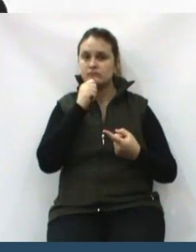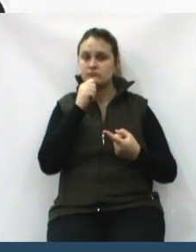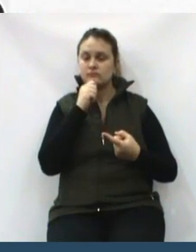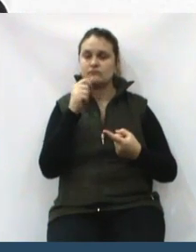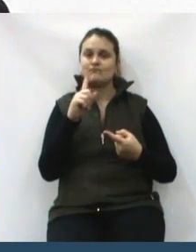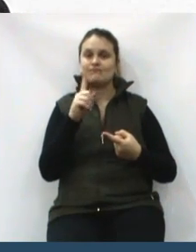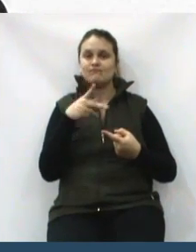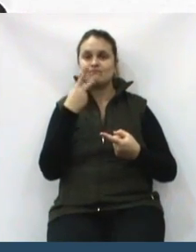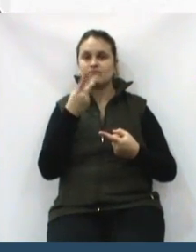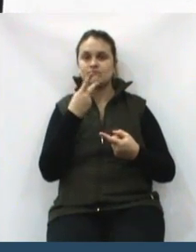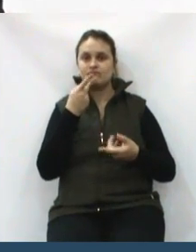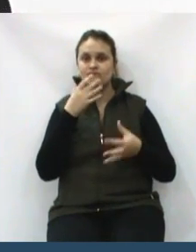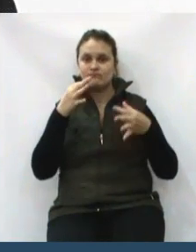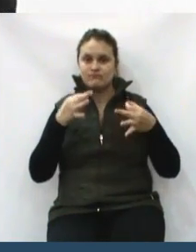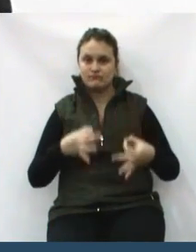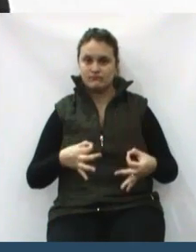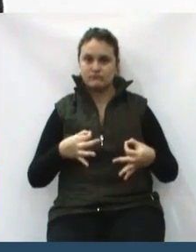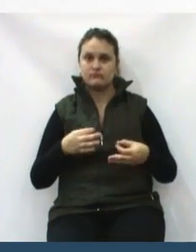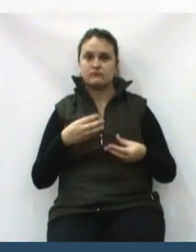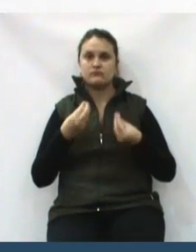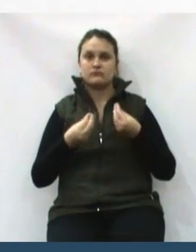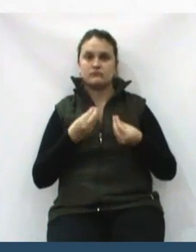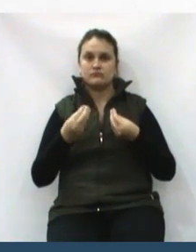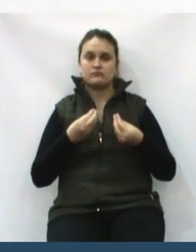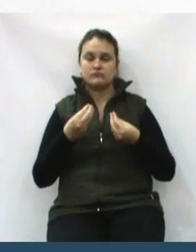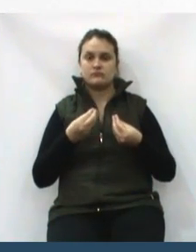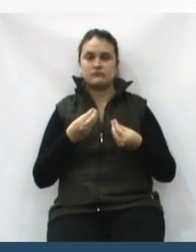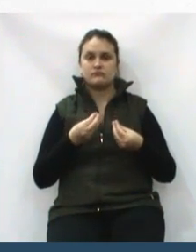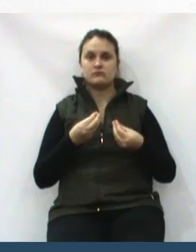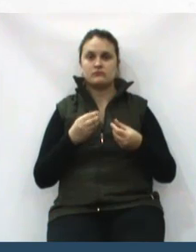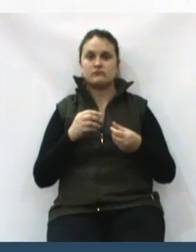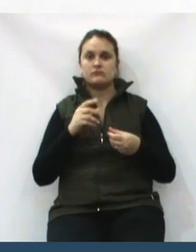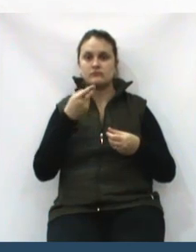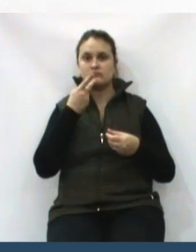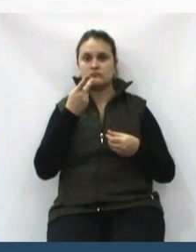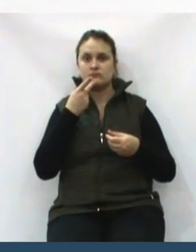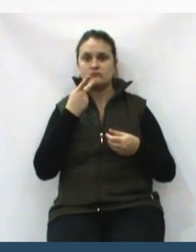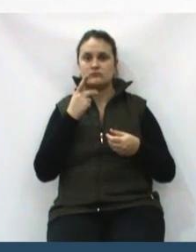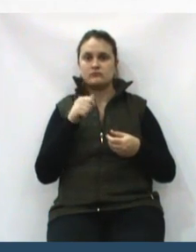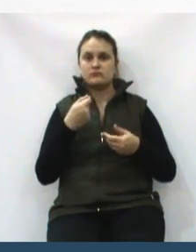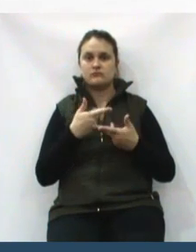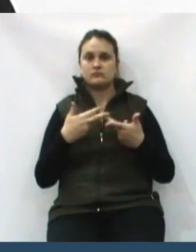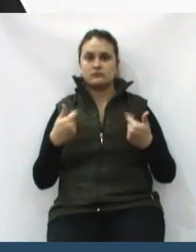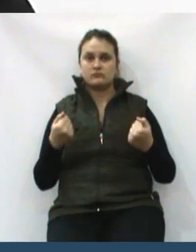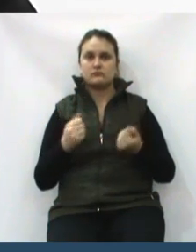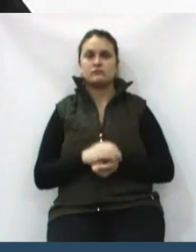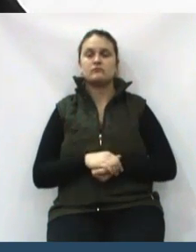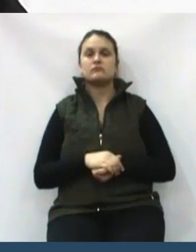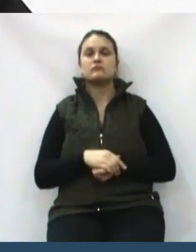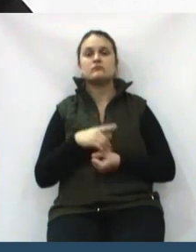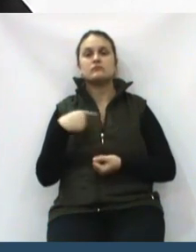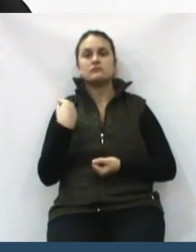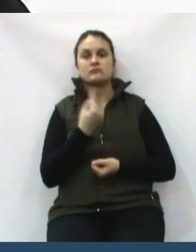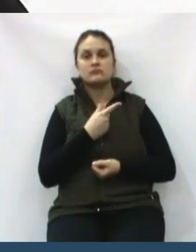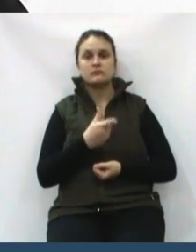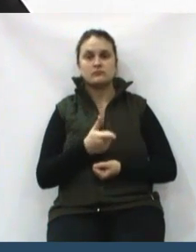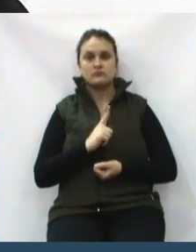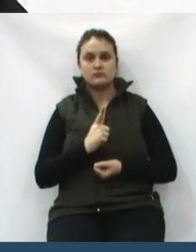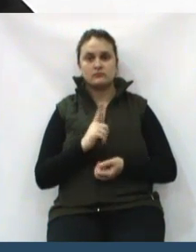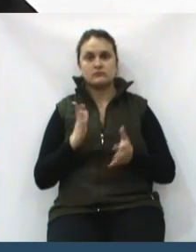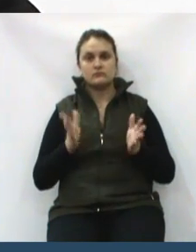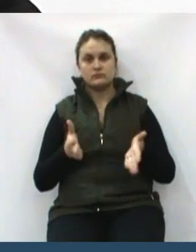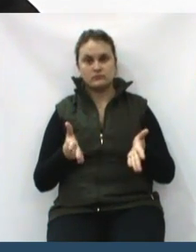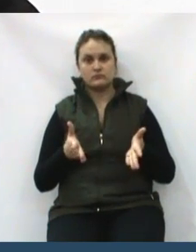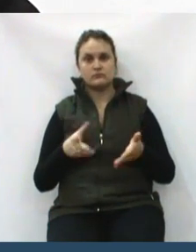não chegamos a uma ação concreta no referido caso. Temos também, que